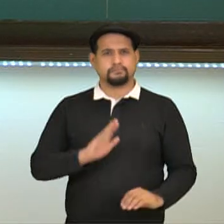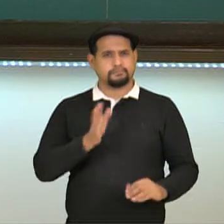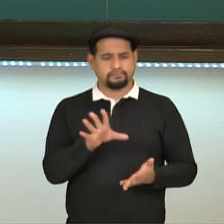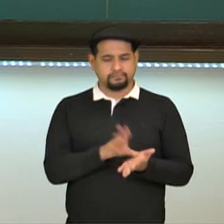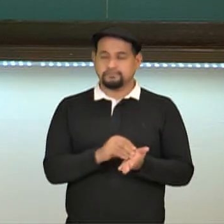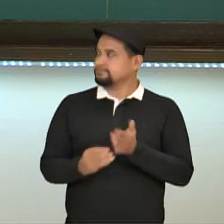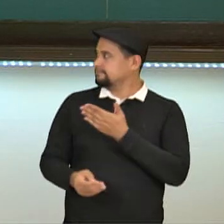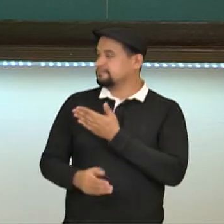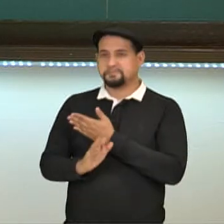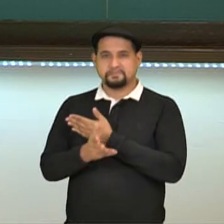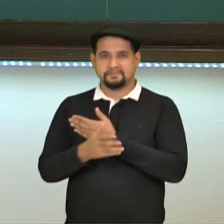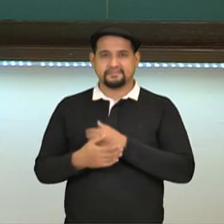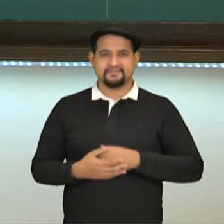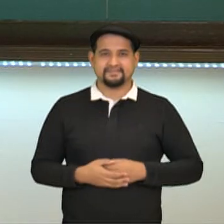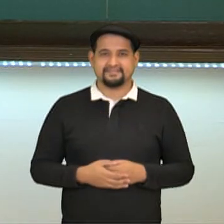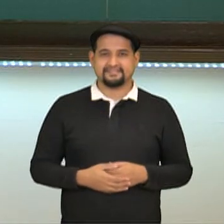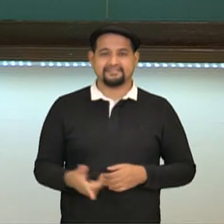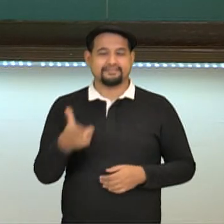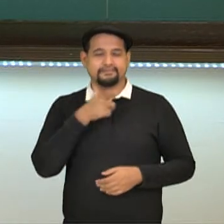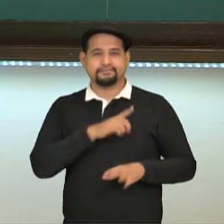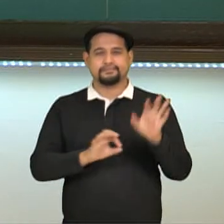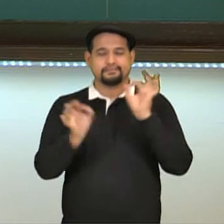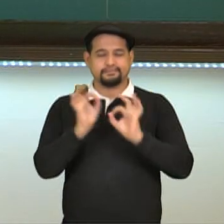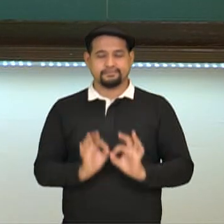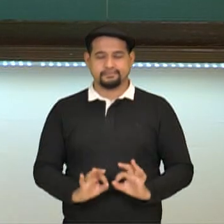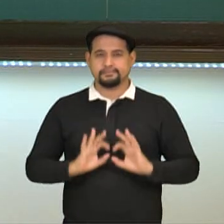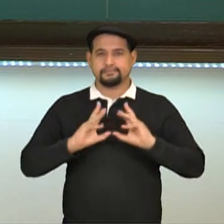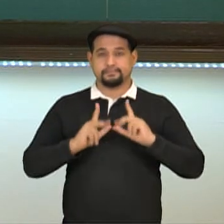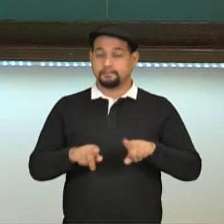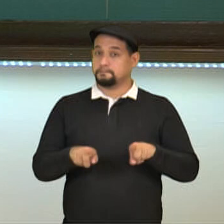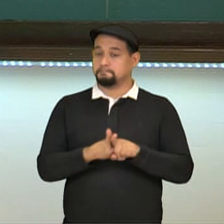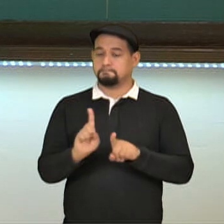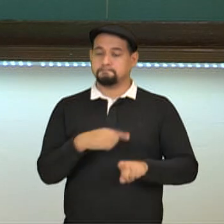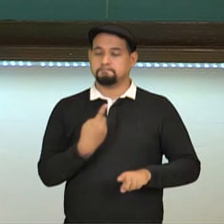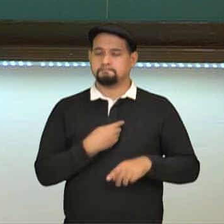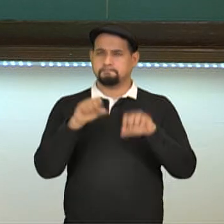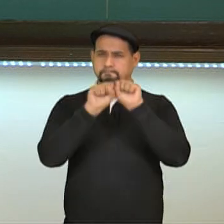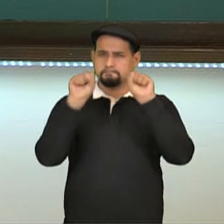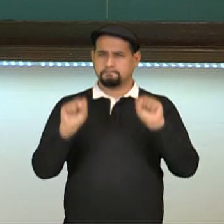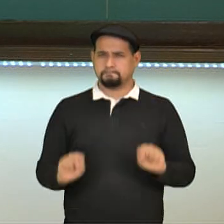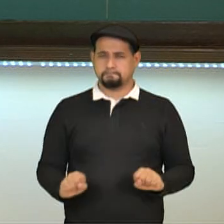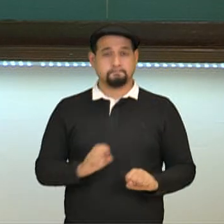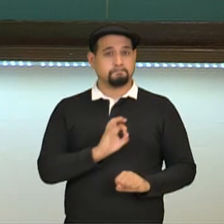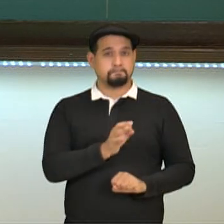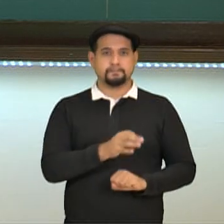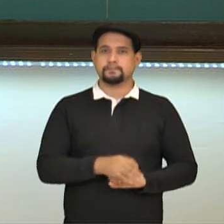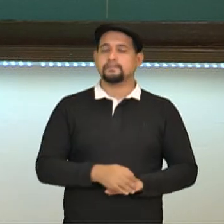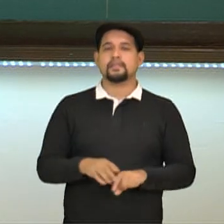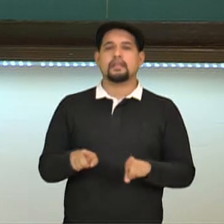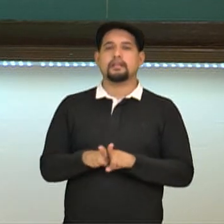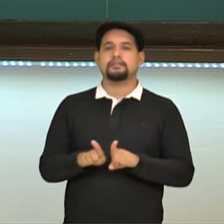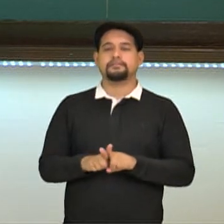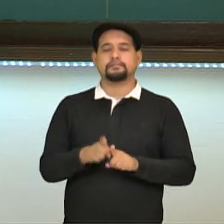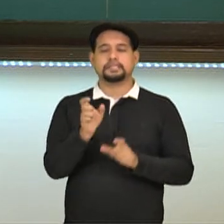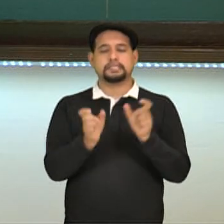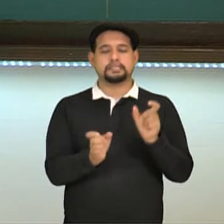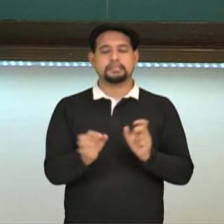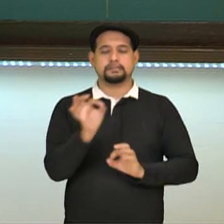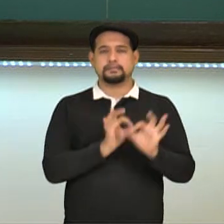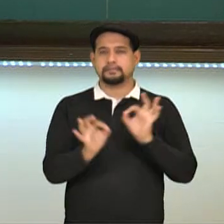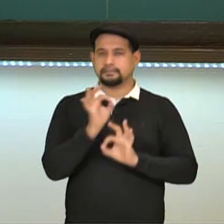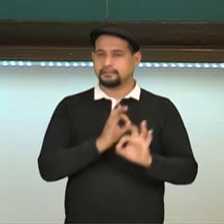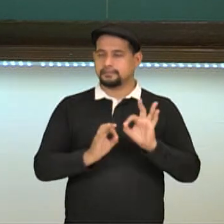Copiaram? Bom, então a gente já conseguiu organizar as características do nosso sistema de numeração e as nossas classes e ordens